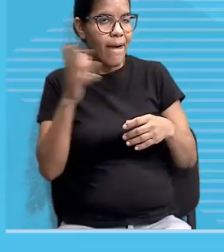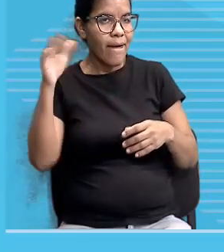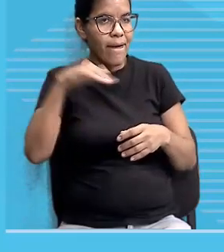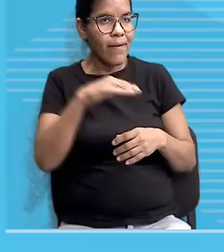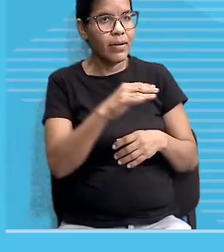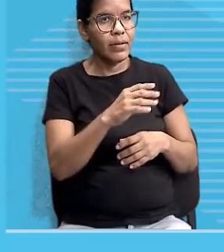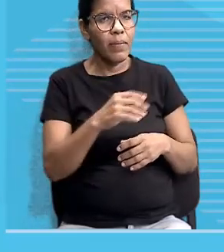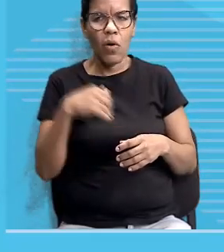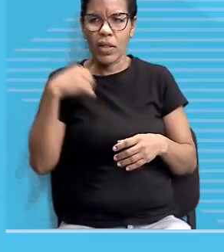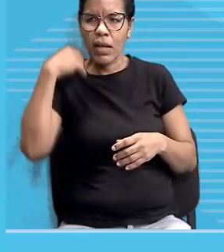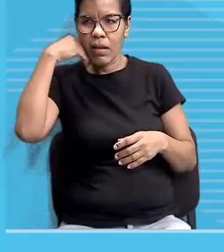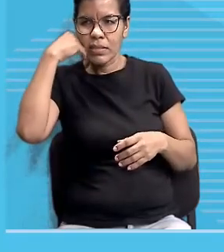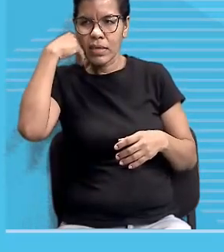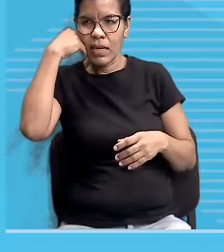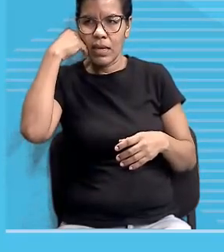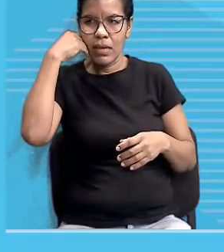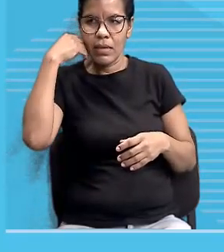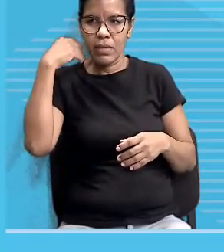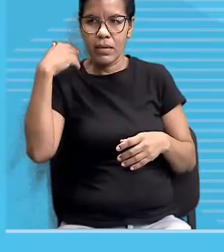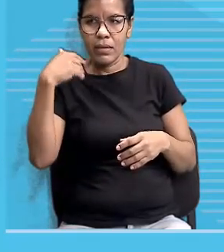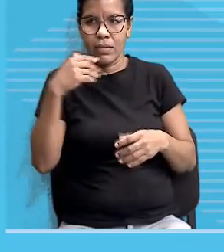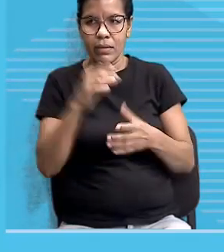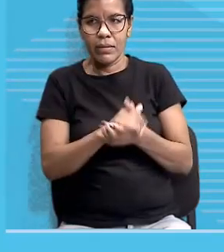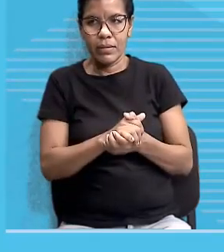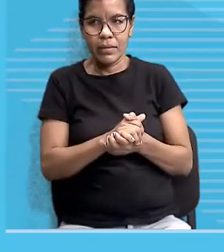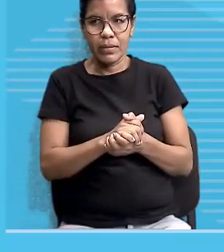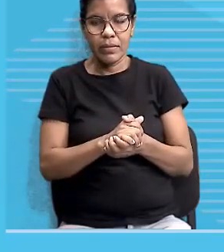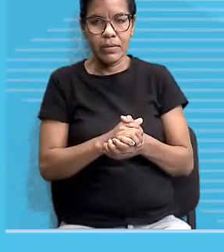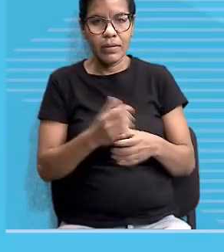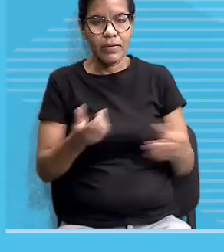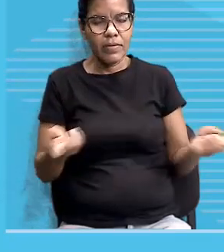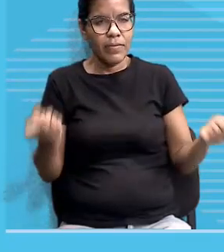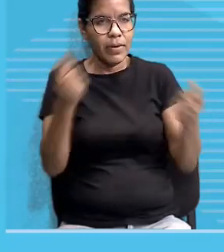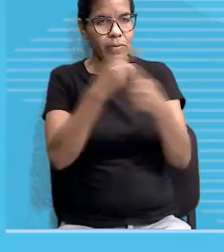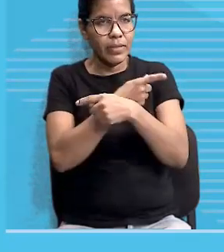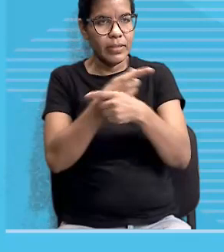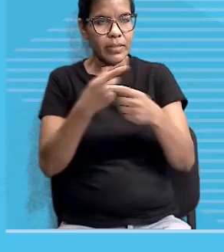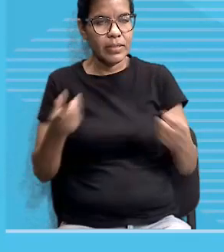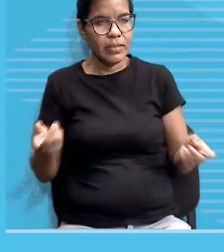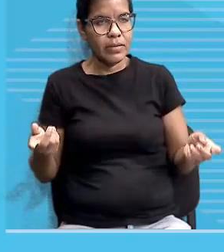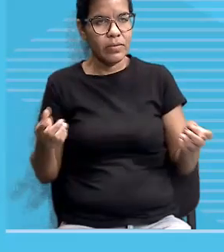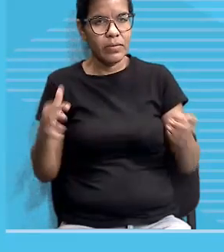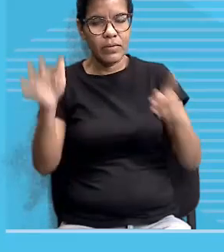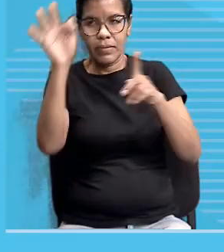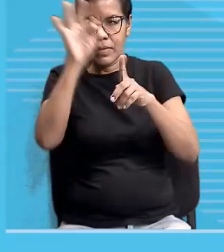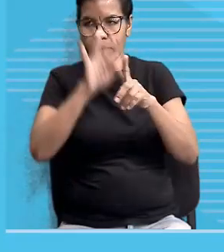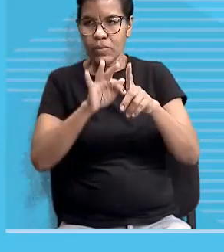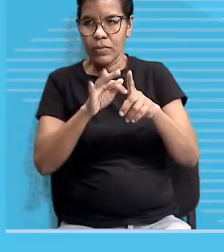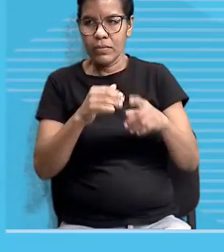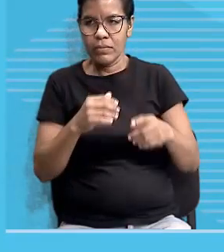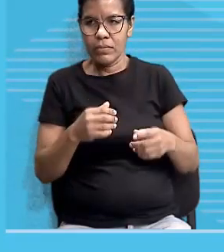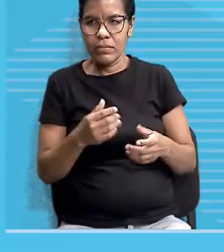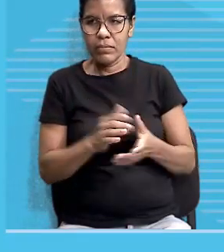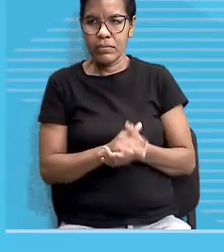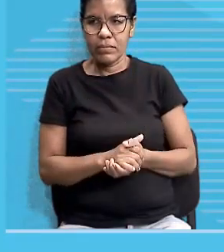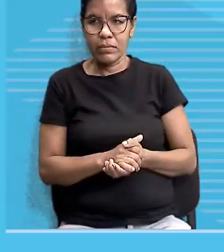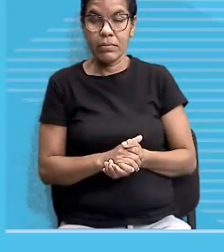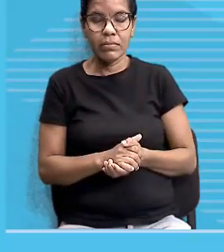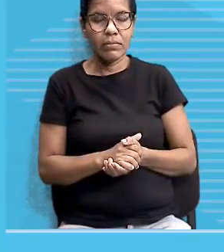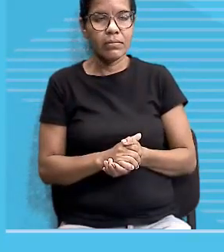mar morna tão você teve aí uma inversão de temperatura desses dois materiais